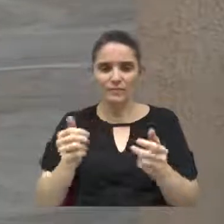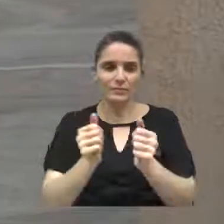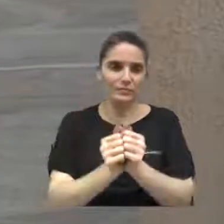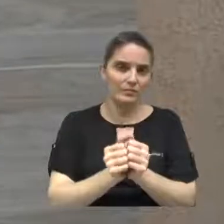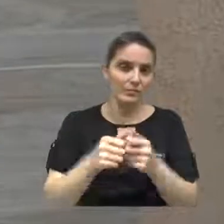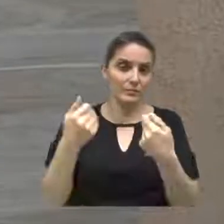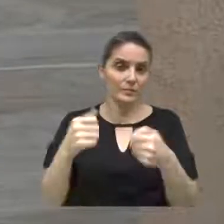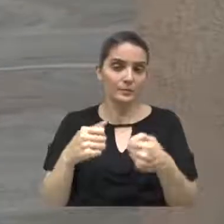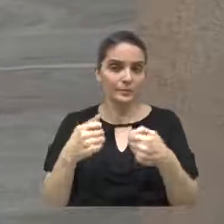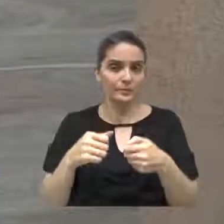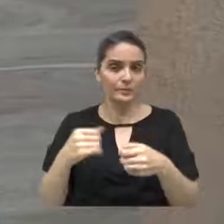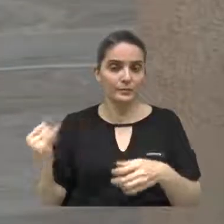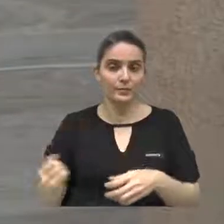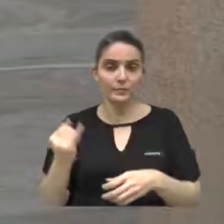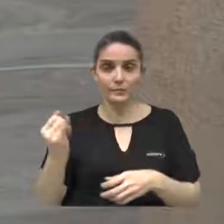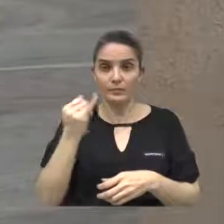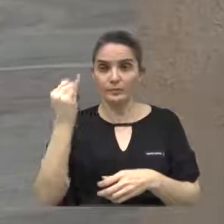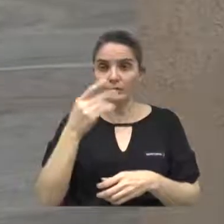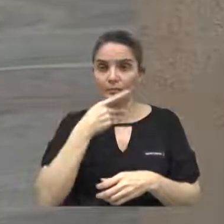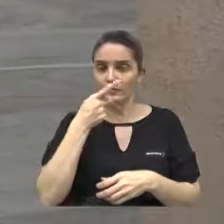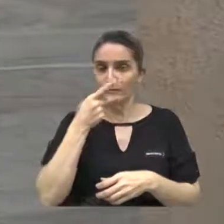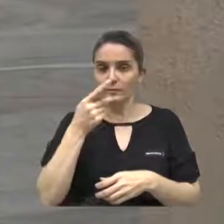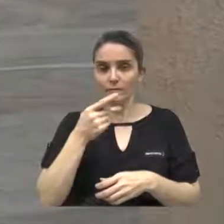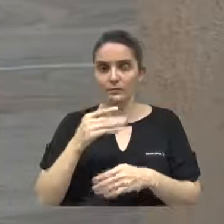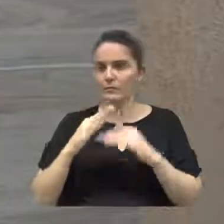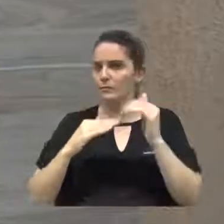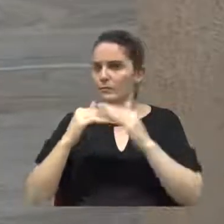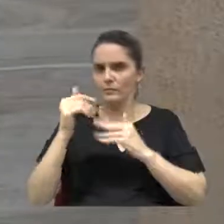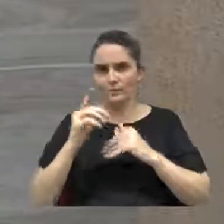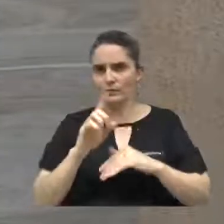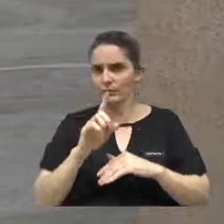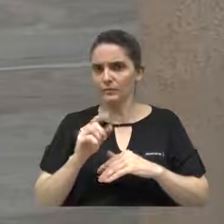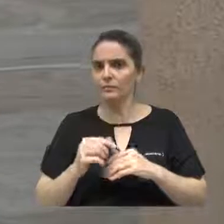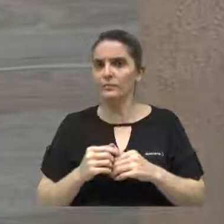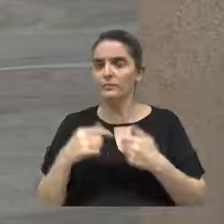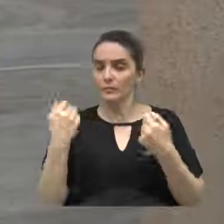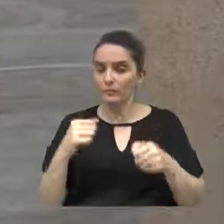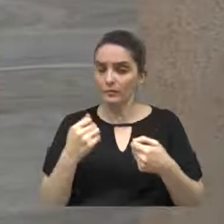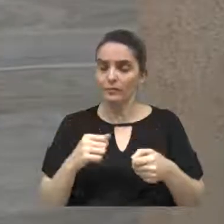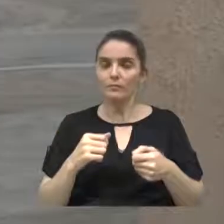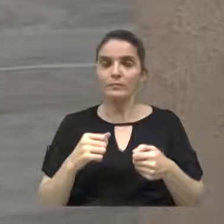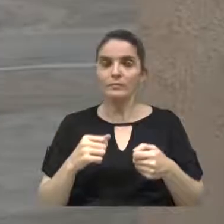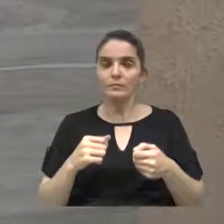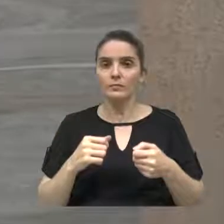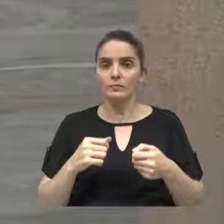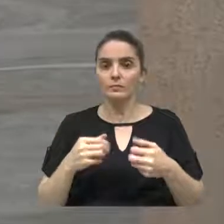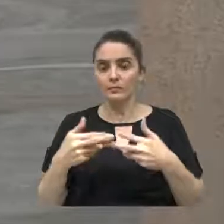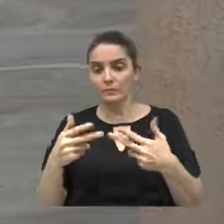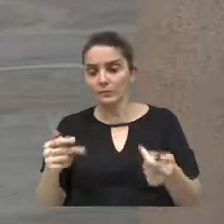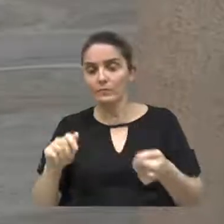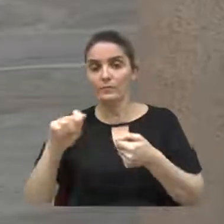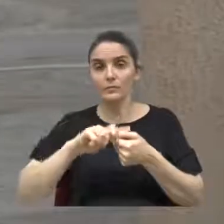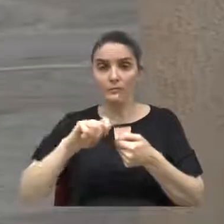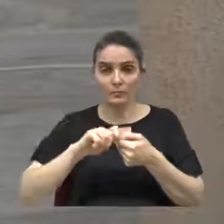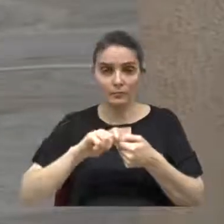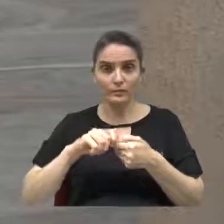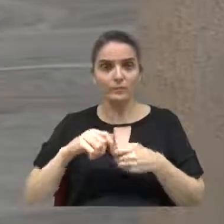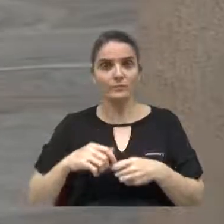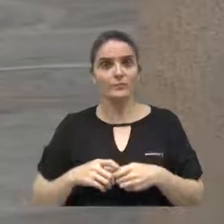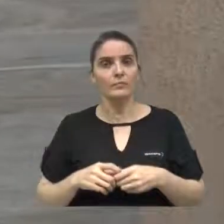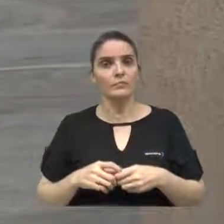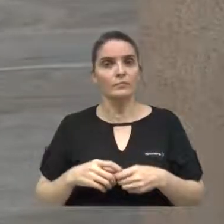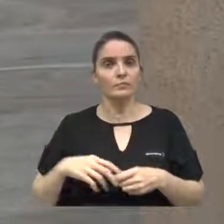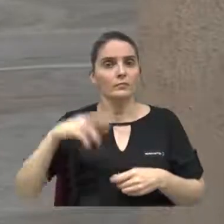importante que se fale que não são os funcionários, muitos deles têm as metas, né? Onde a pressão